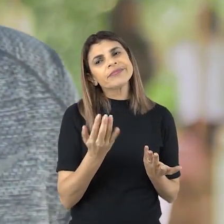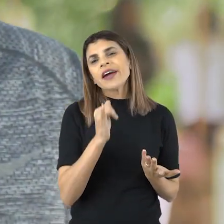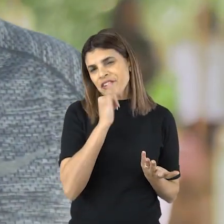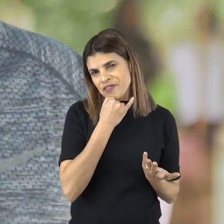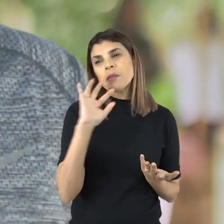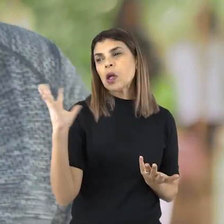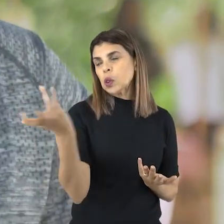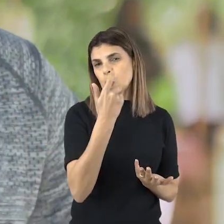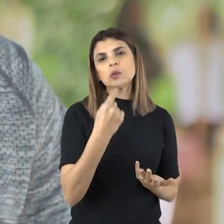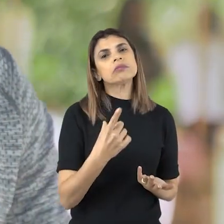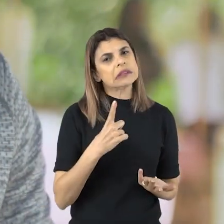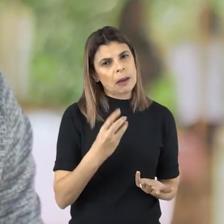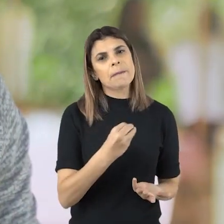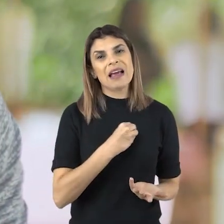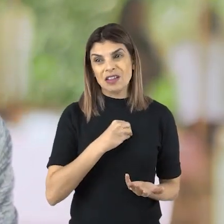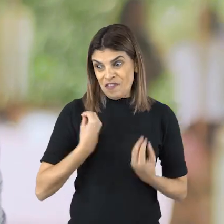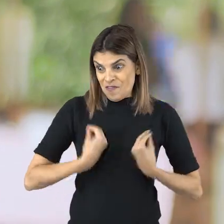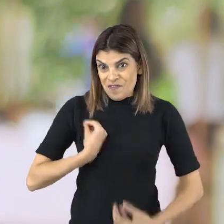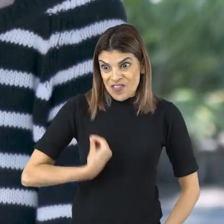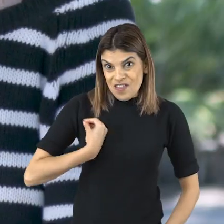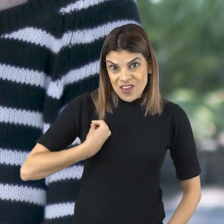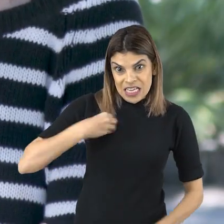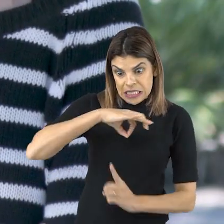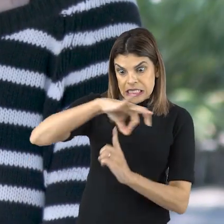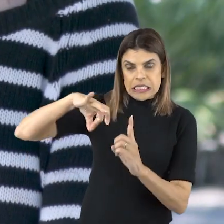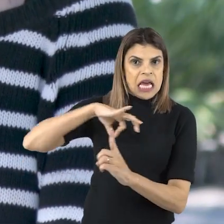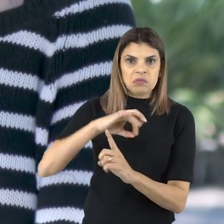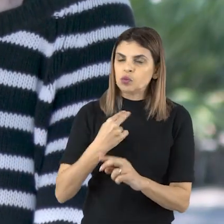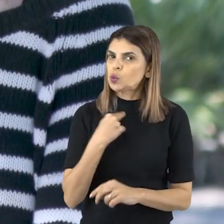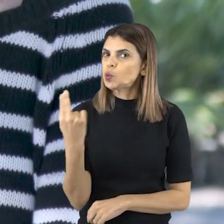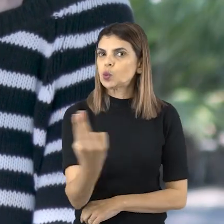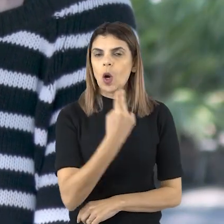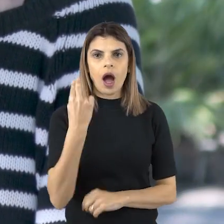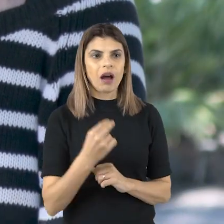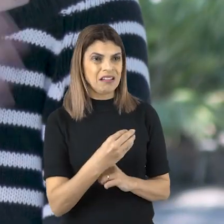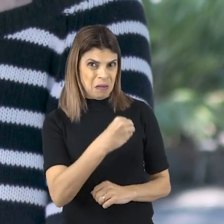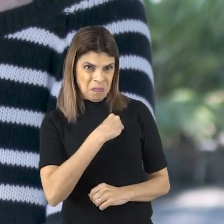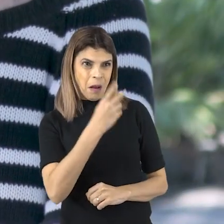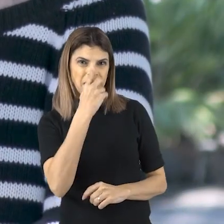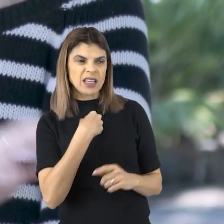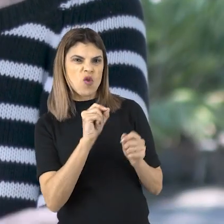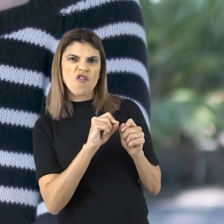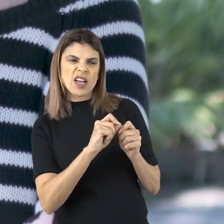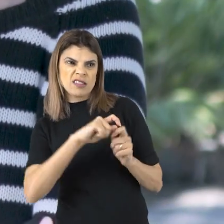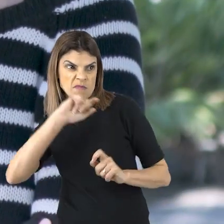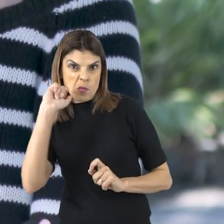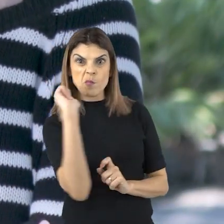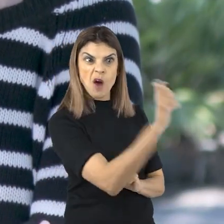infelizmente todo mundo carrega, porque ninguém consegue andar em santidade. Acho que pecado é uma coisa que você faria para alguém